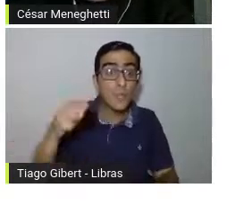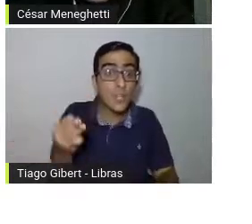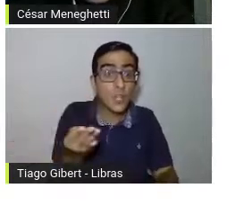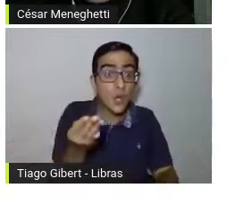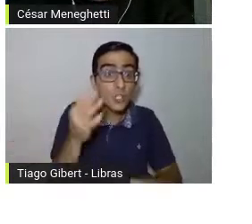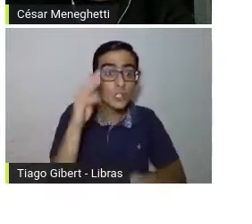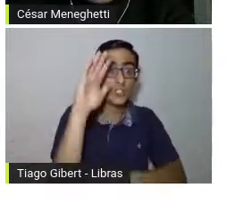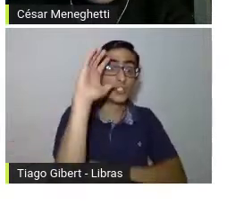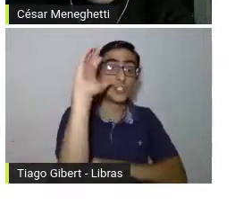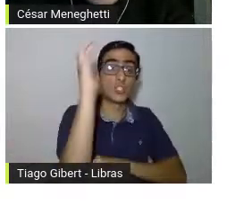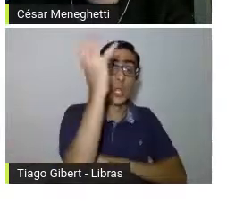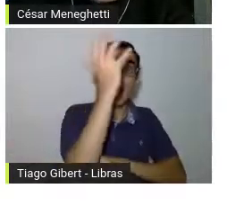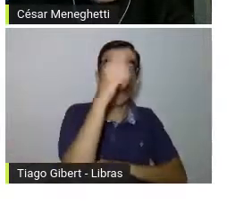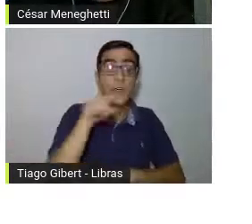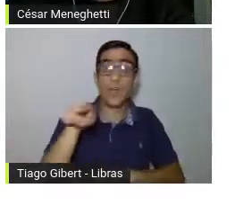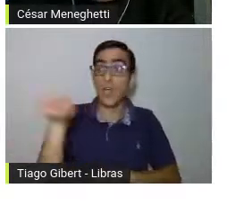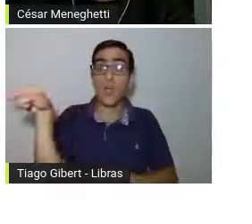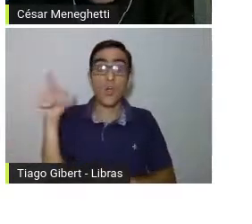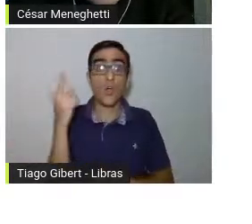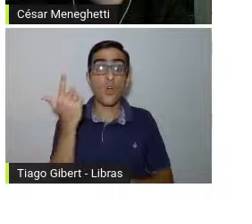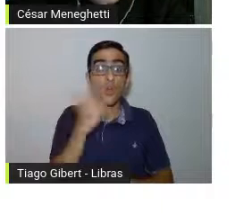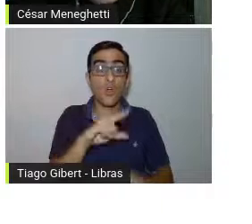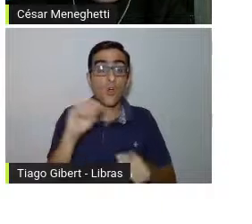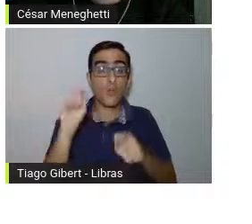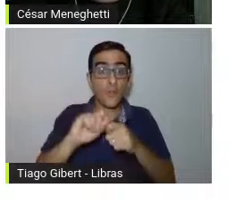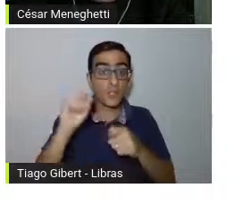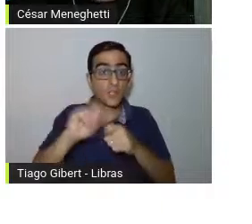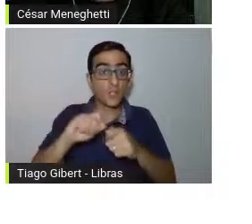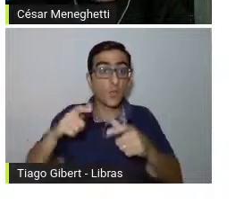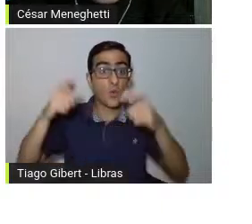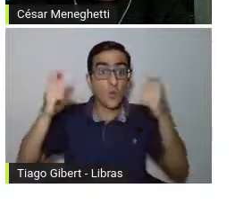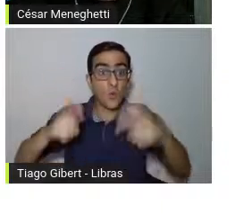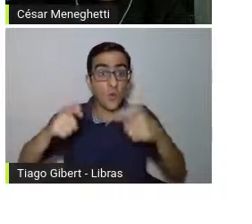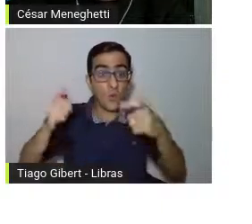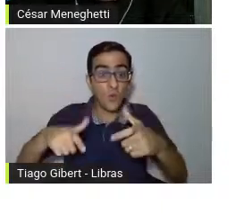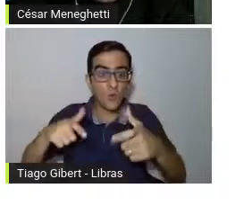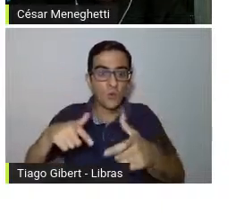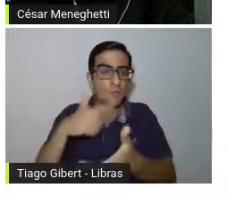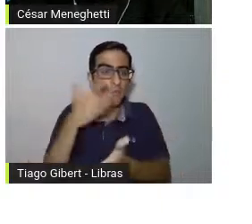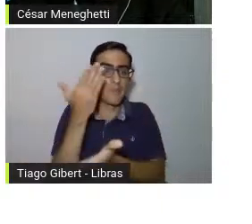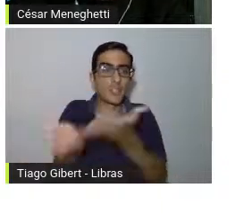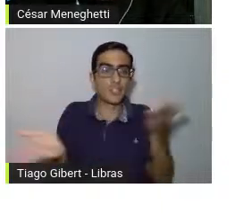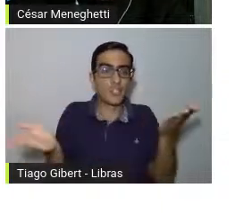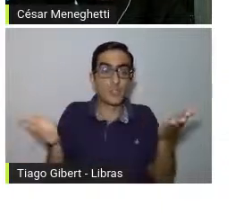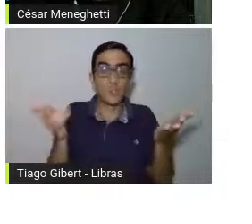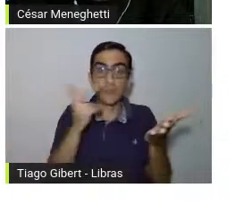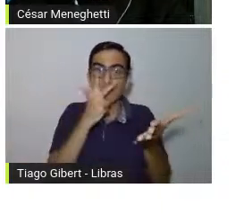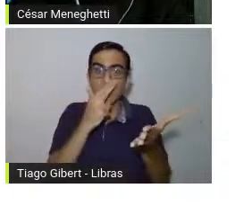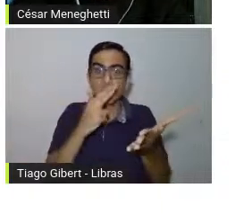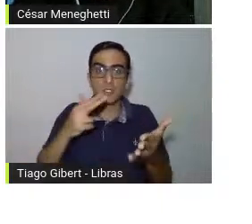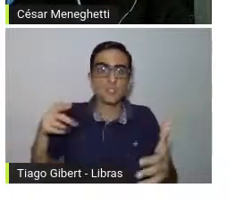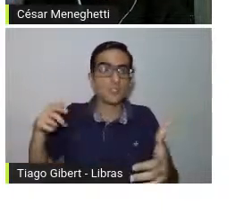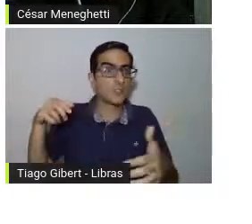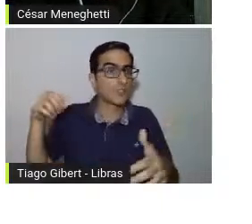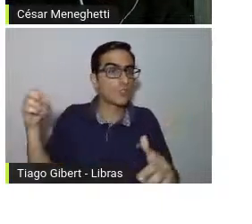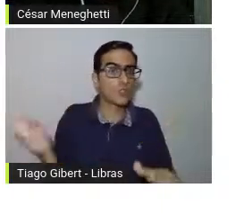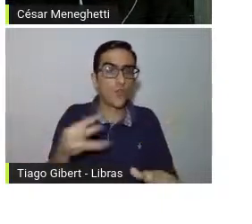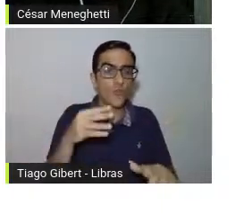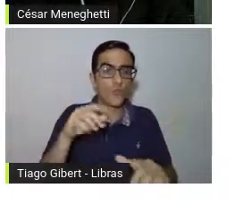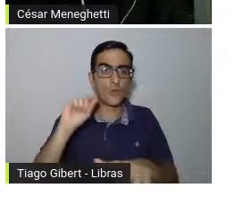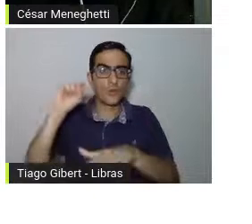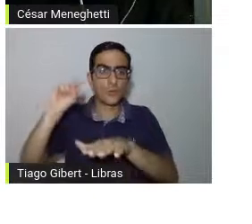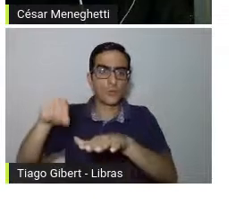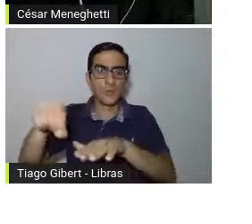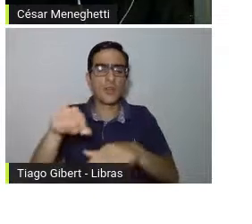que aquele lugar que era um perdido de Deus ressurgisse. Eles começaram a plantar